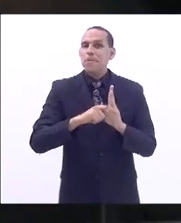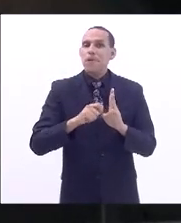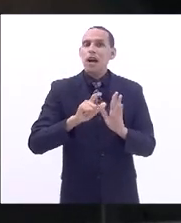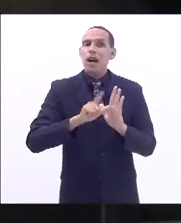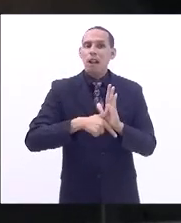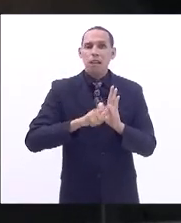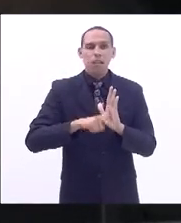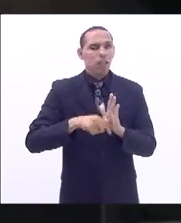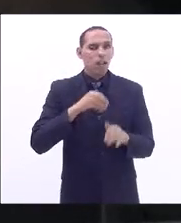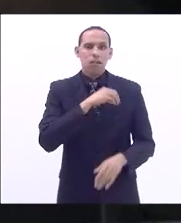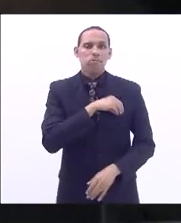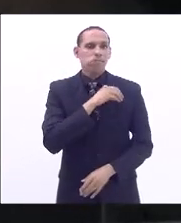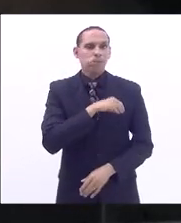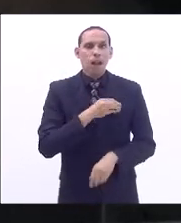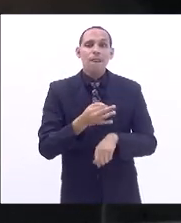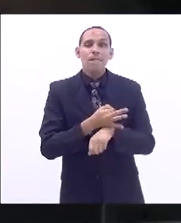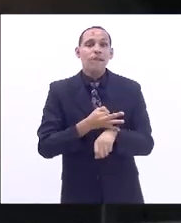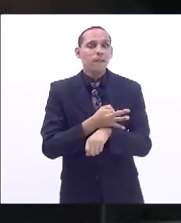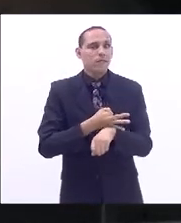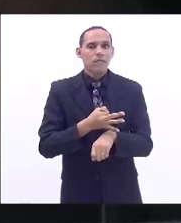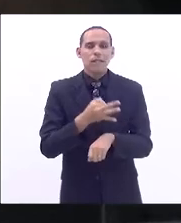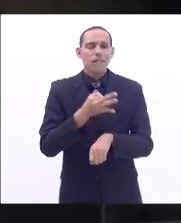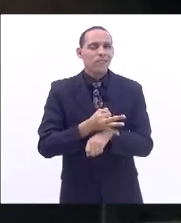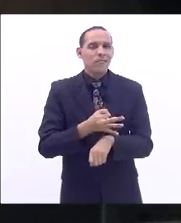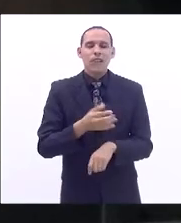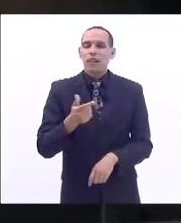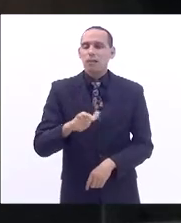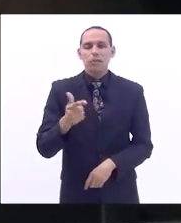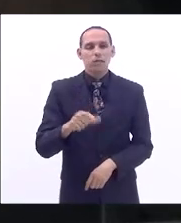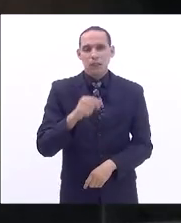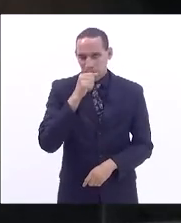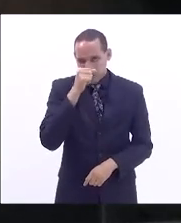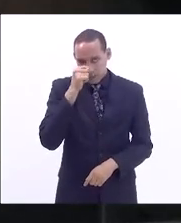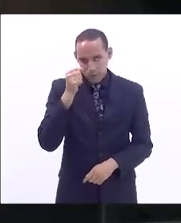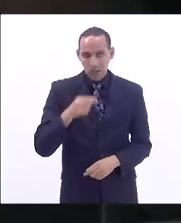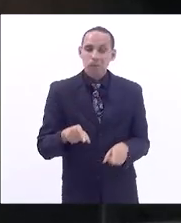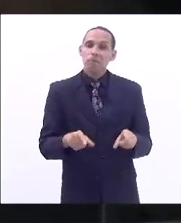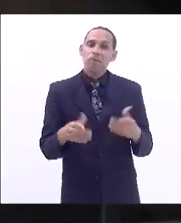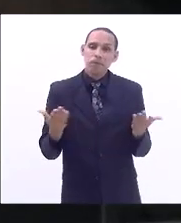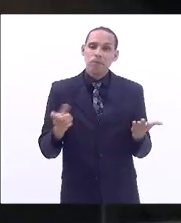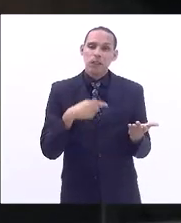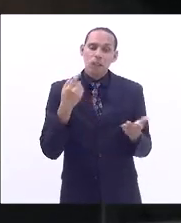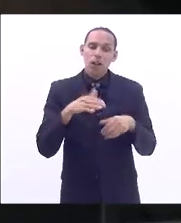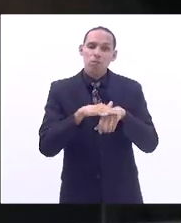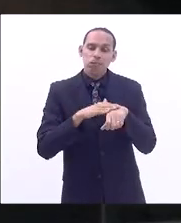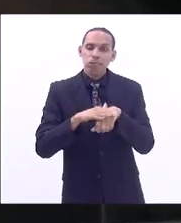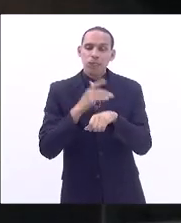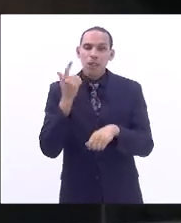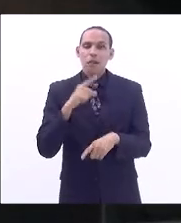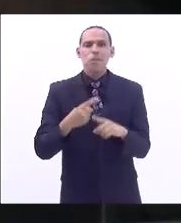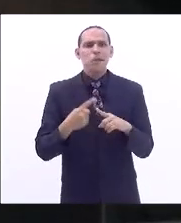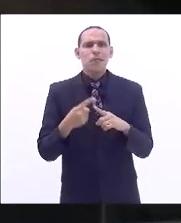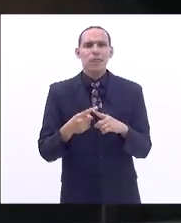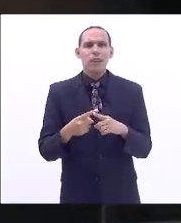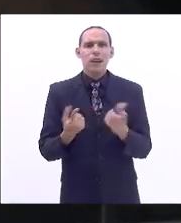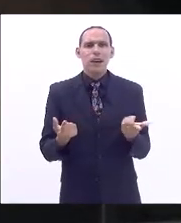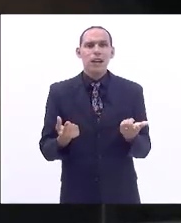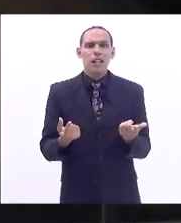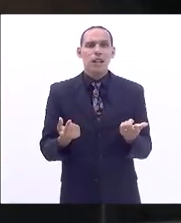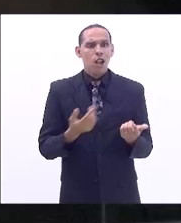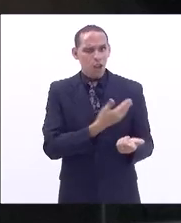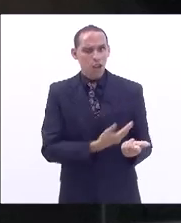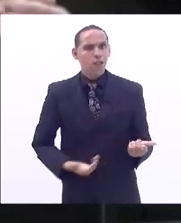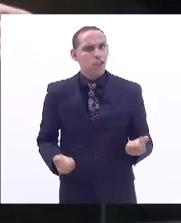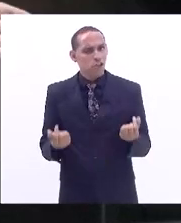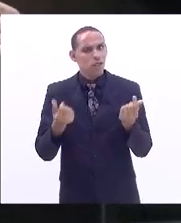sem salário sem férias e a gente conseguiu ali conversar porque dinheiro o Rubi ano